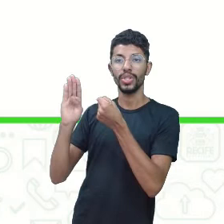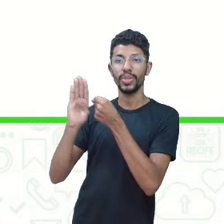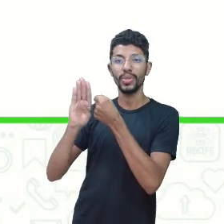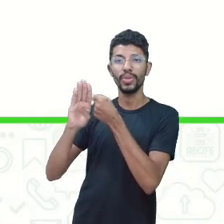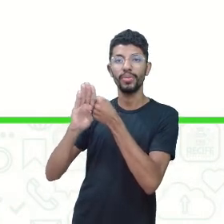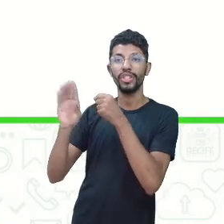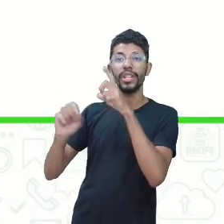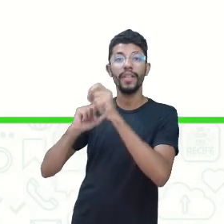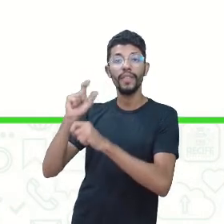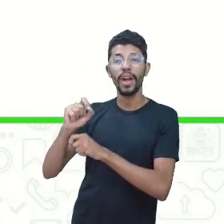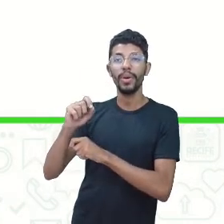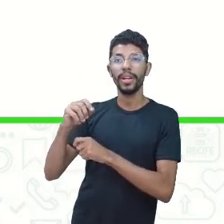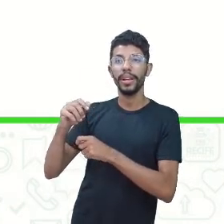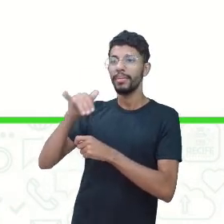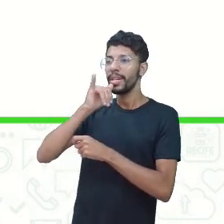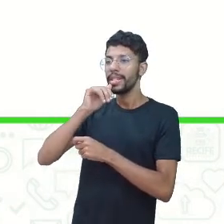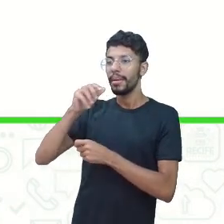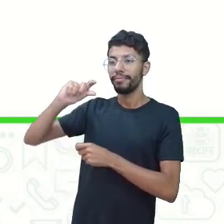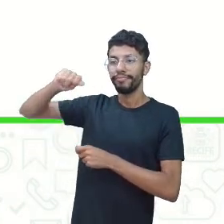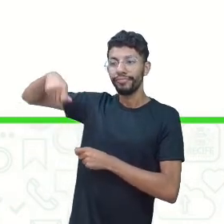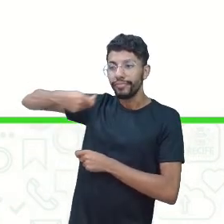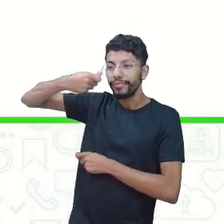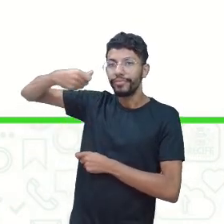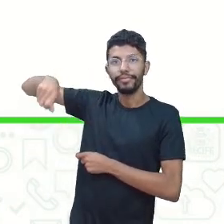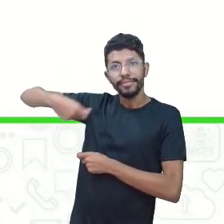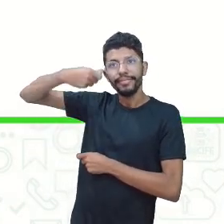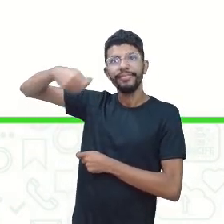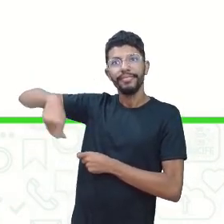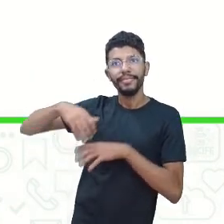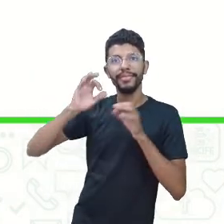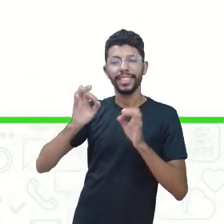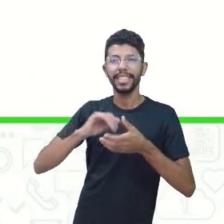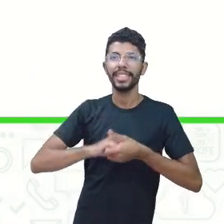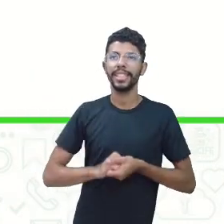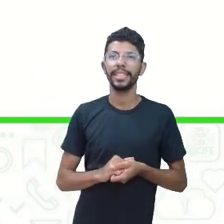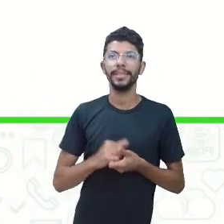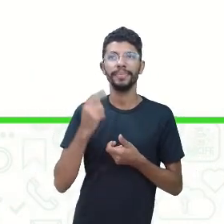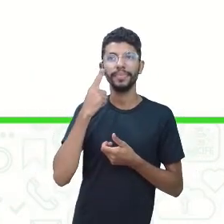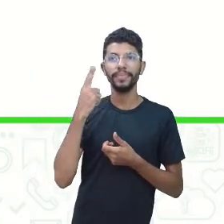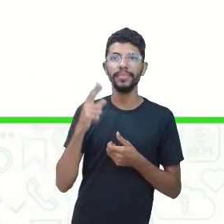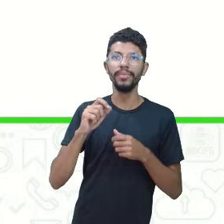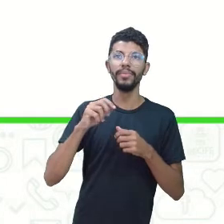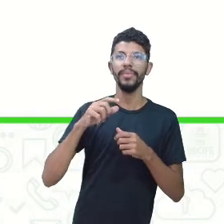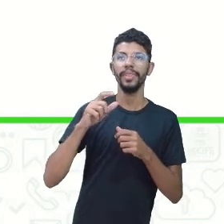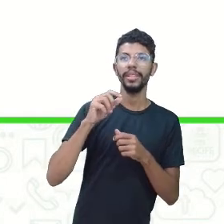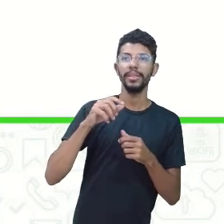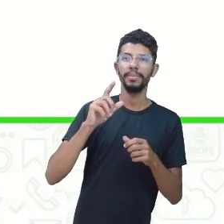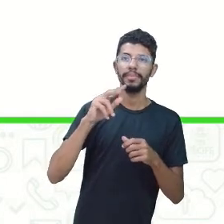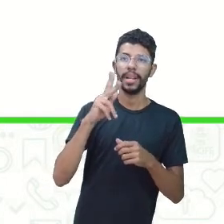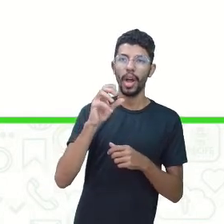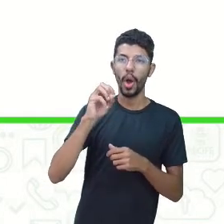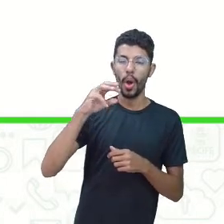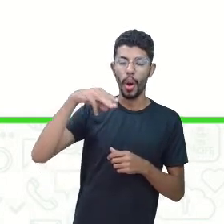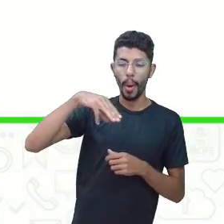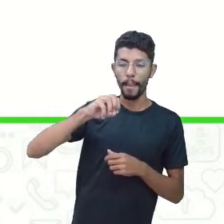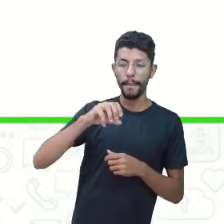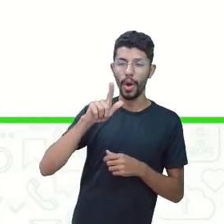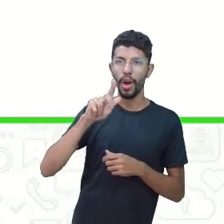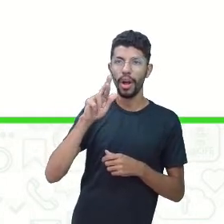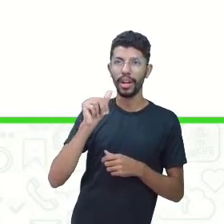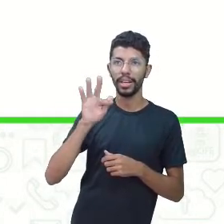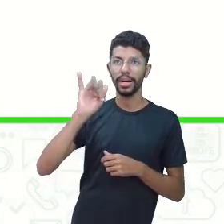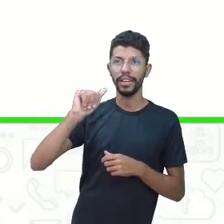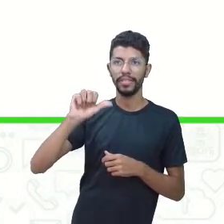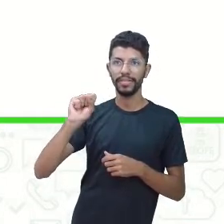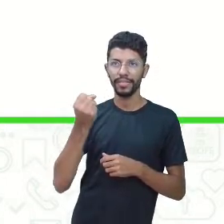Classificação das palavras homônimas. Homógrafas são palavras iguais na grafia e diferentes na pronúncia. Por exemplo, o que a gente já viu,